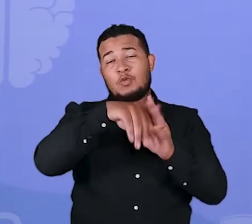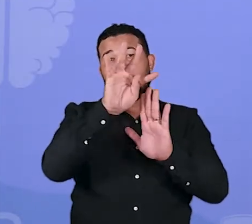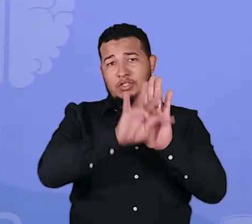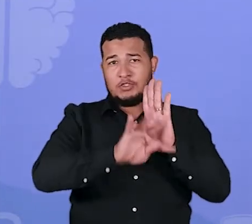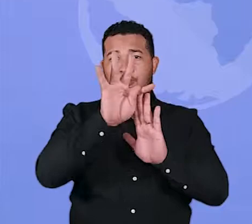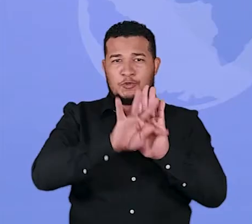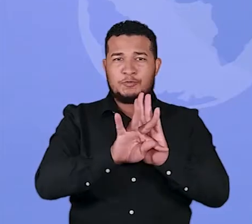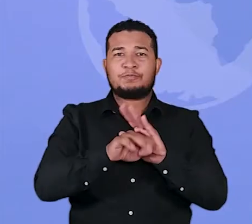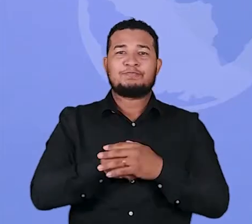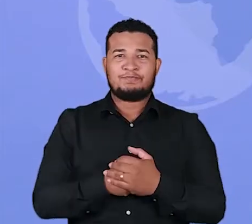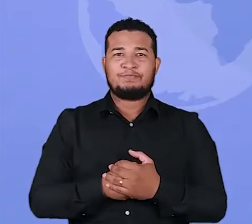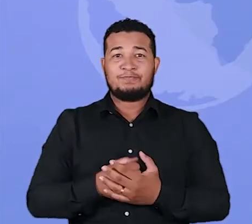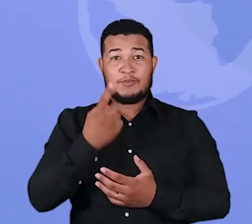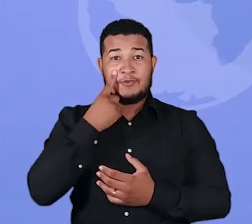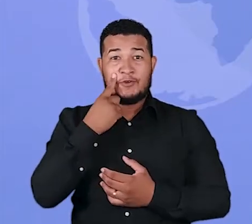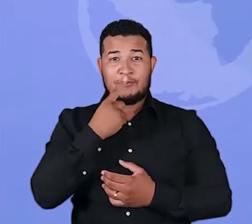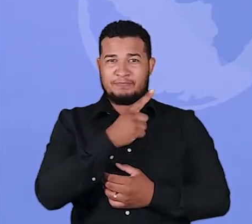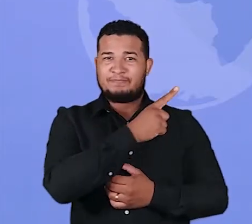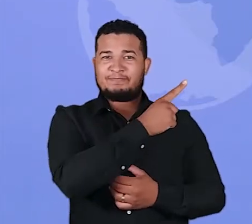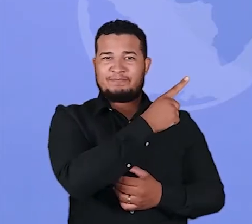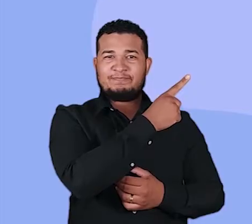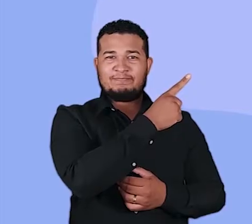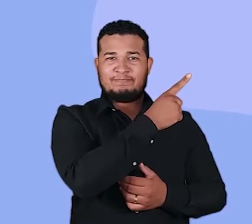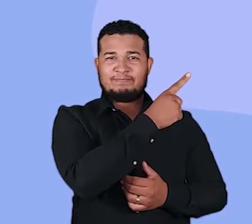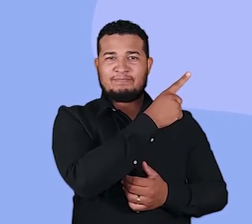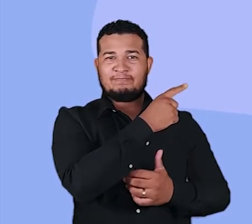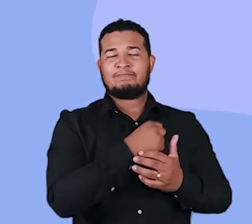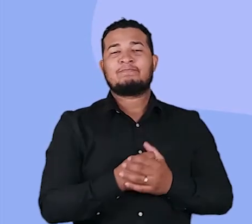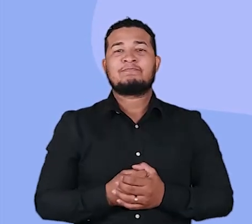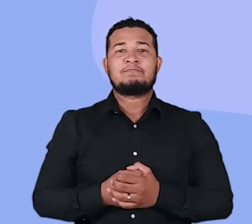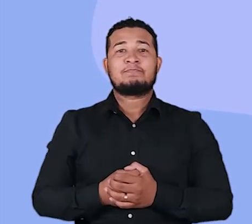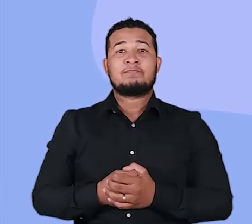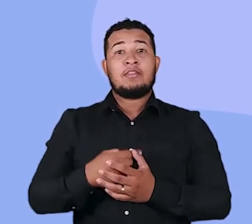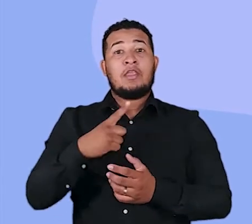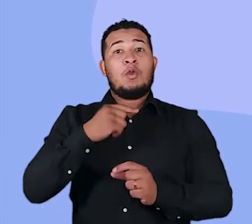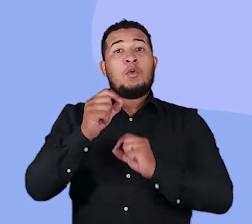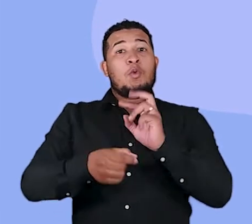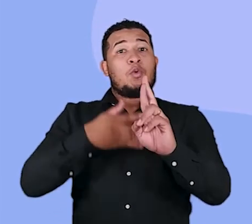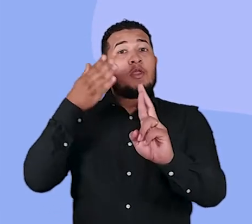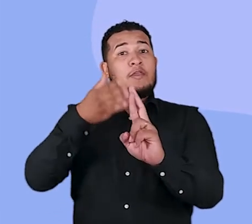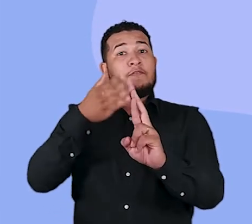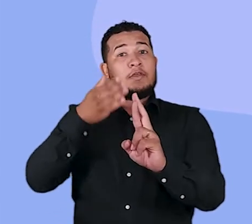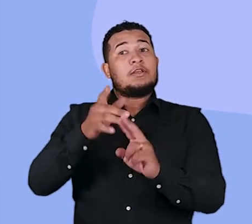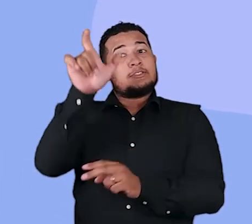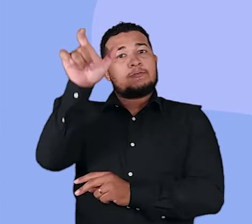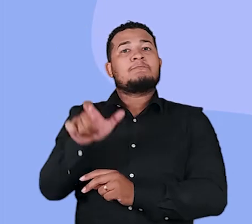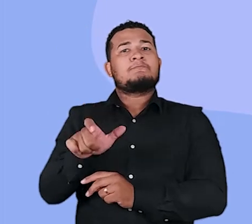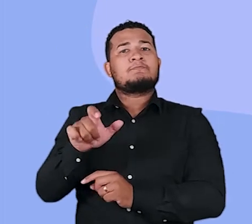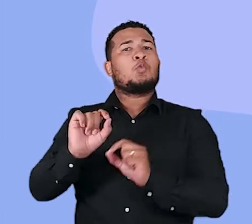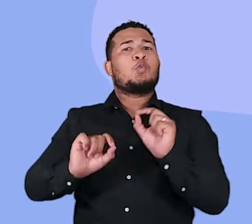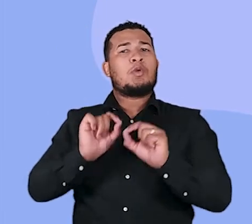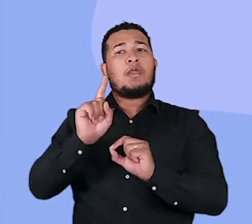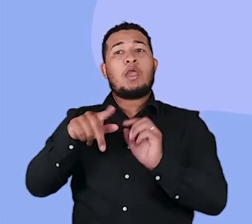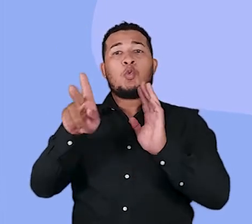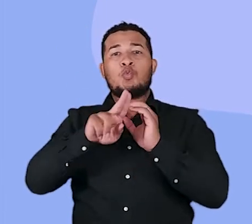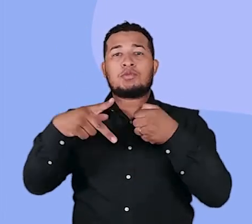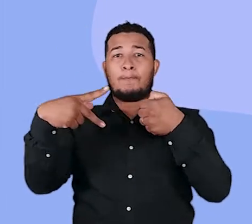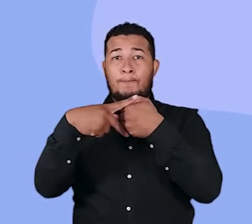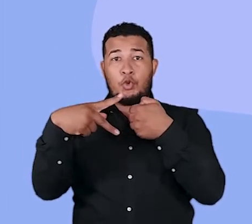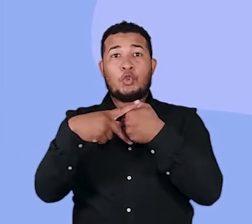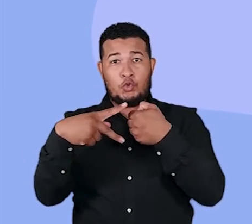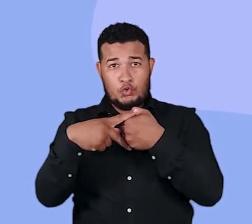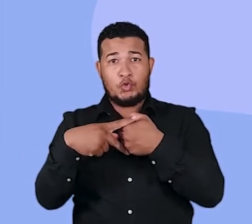texto. Vamos tirar essas dúvidas aí, bora lá para o slide. Nós temos aí a referência pessoal, que são uso de